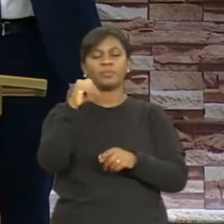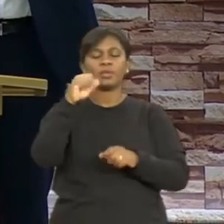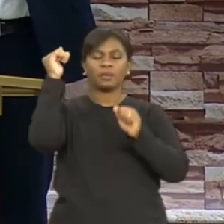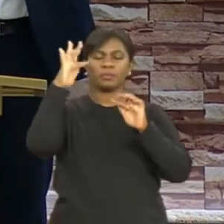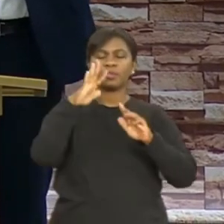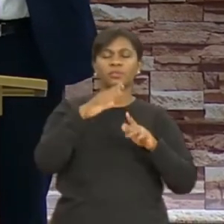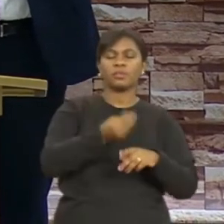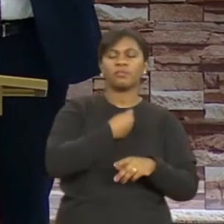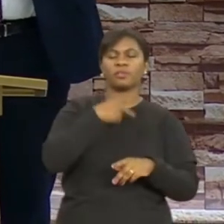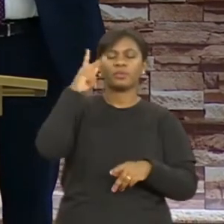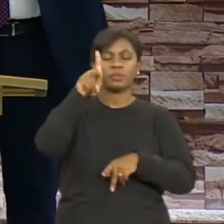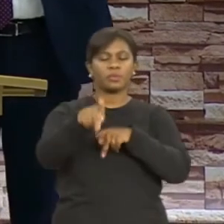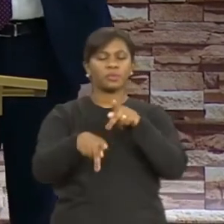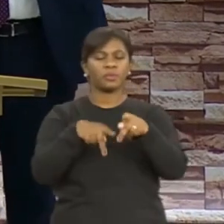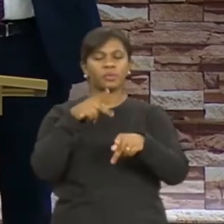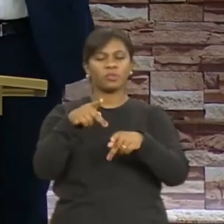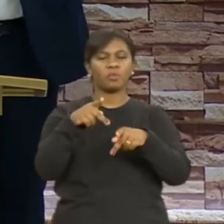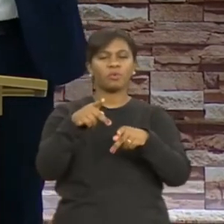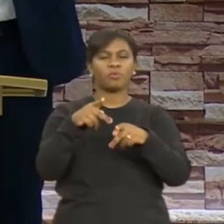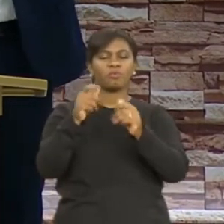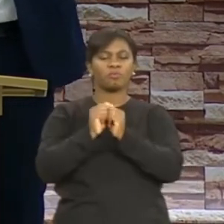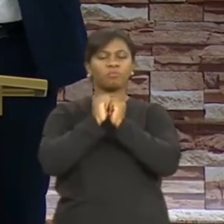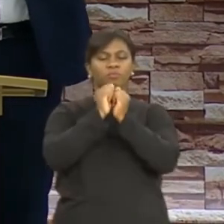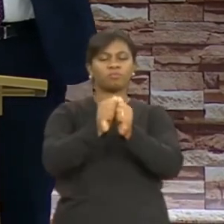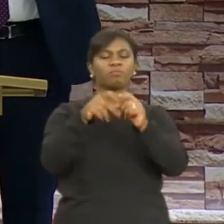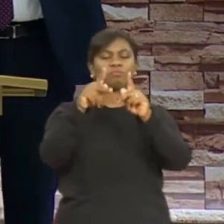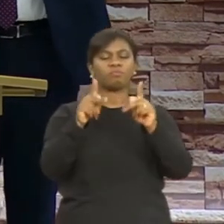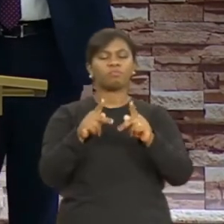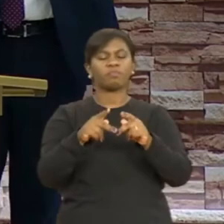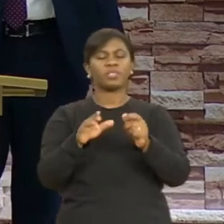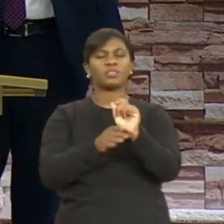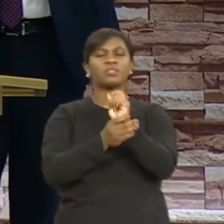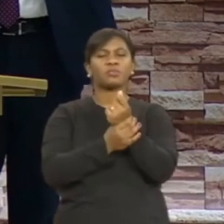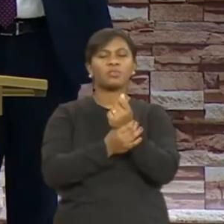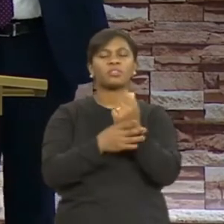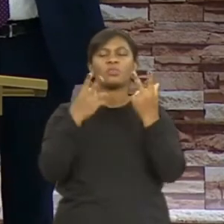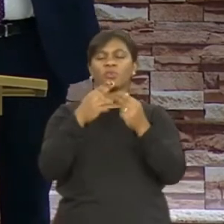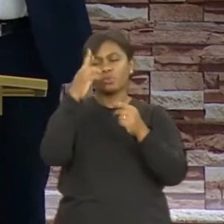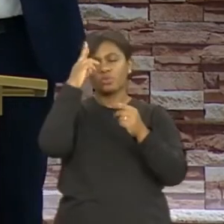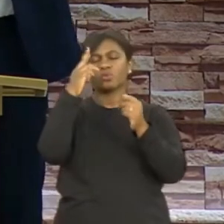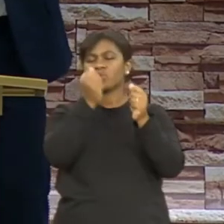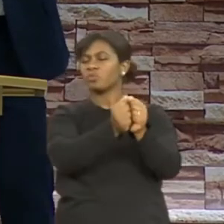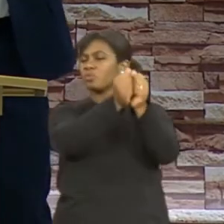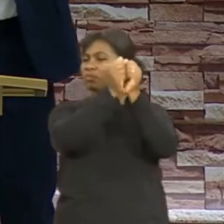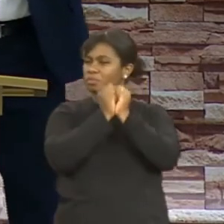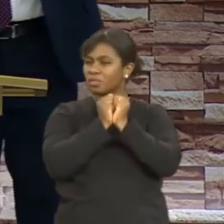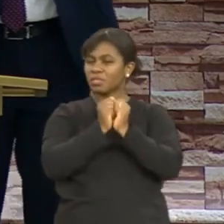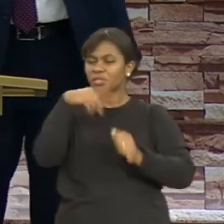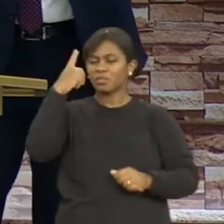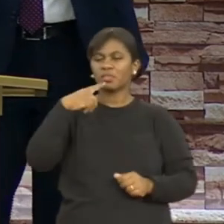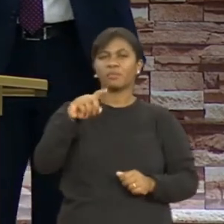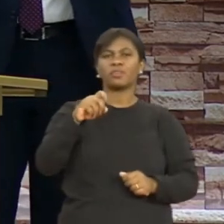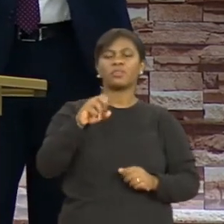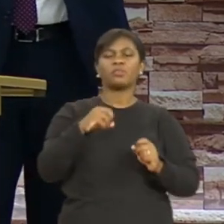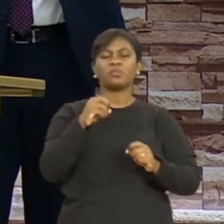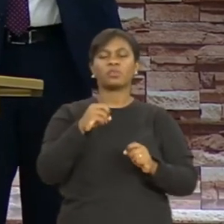do teu povo. Leve-lhes em paz para casa, da mesma forma que o Senhor trouxe em segurança. Que esta semana seja uma semana de boas